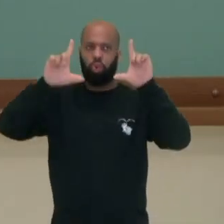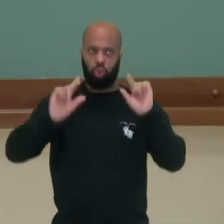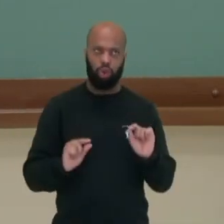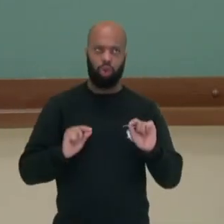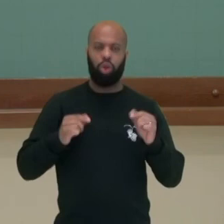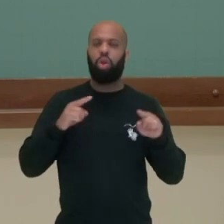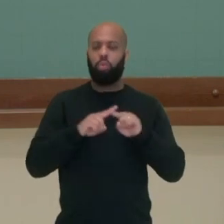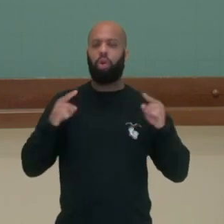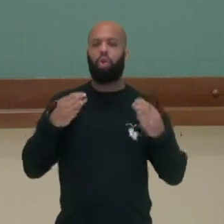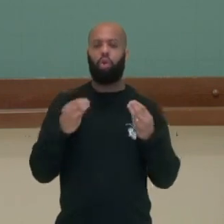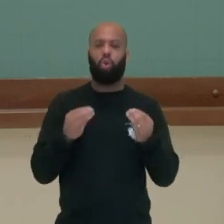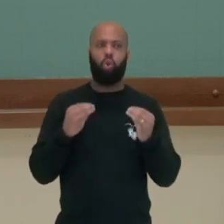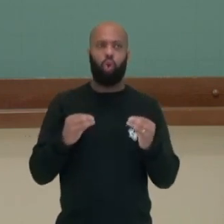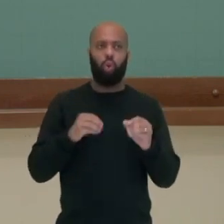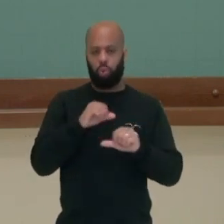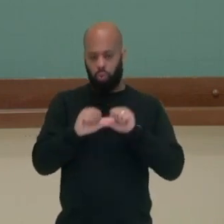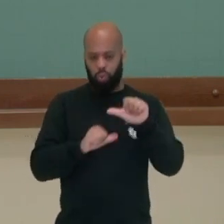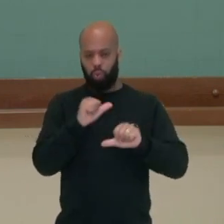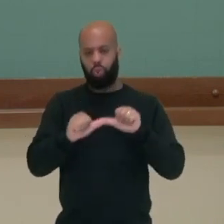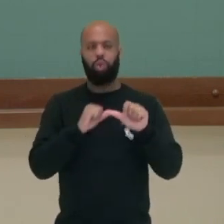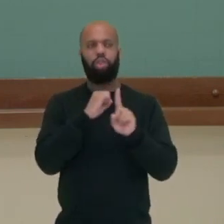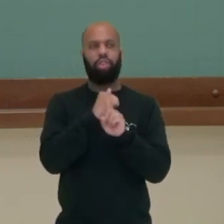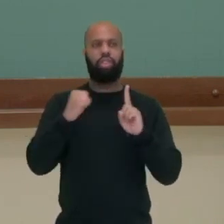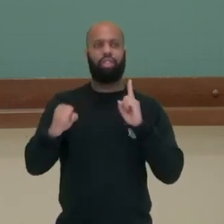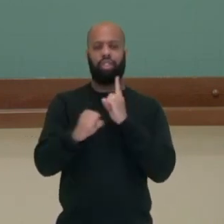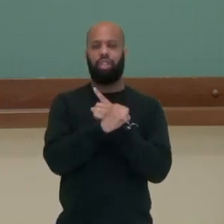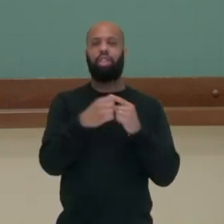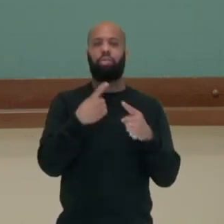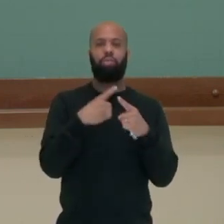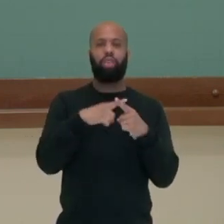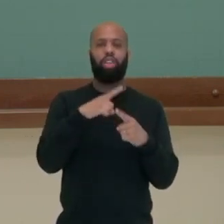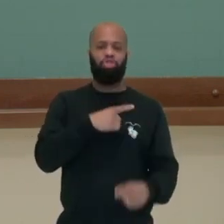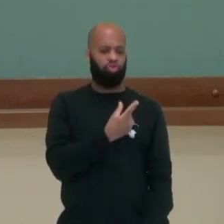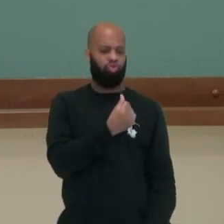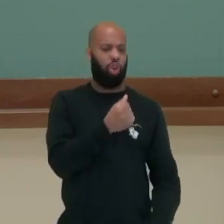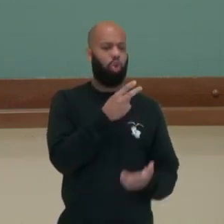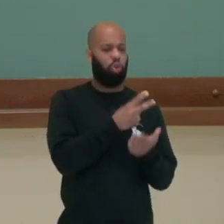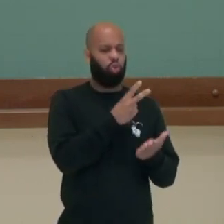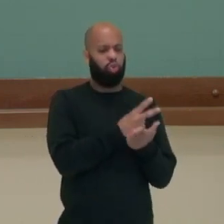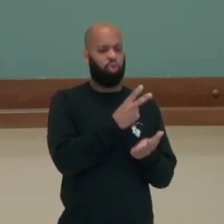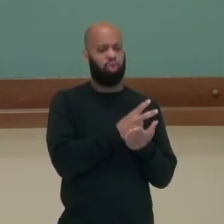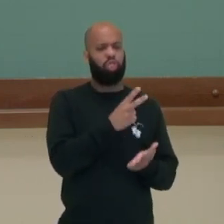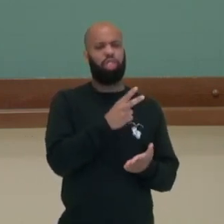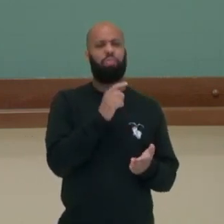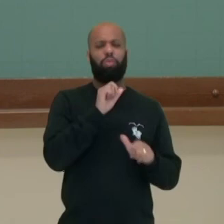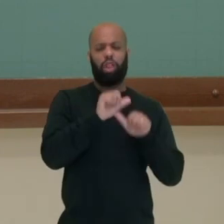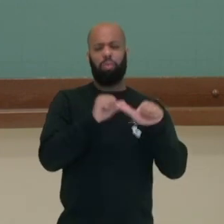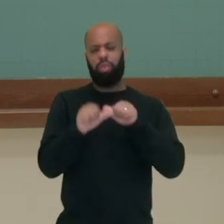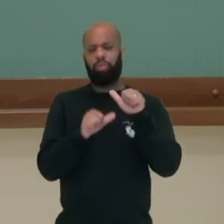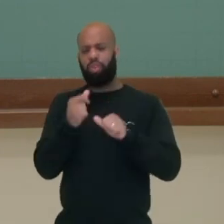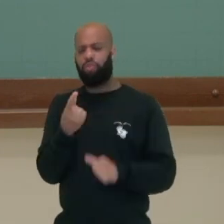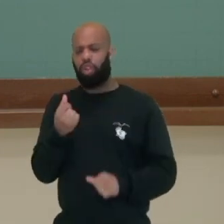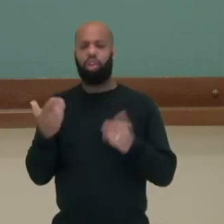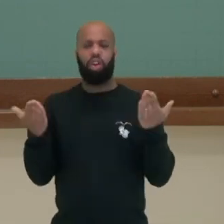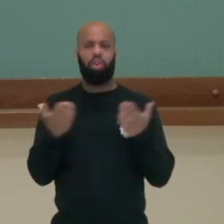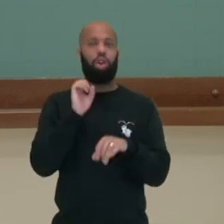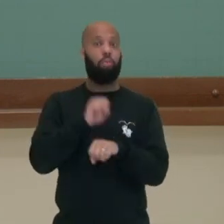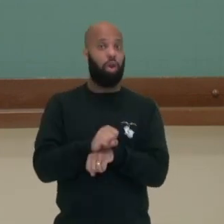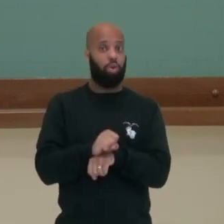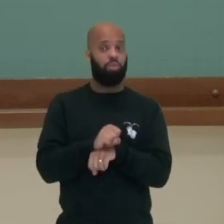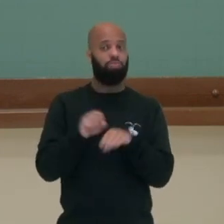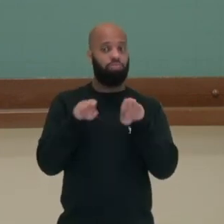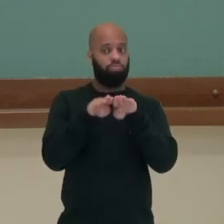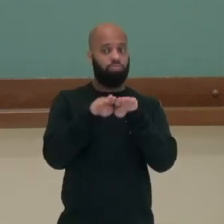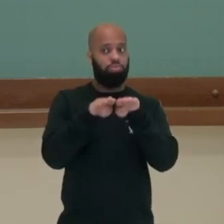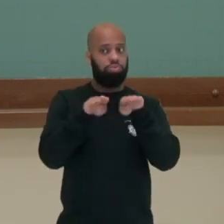diminuiu. Como isso mudou a sociedade? Os preços que subiam muito de um mês para o outro, agora não estavam mais subindo naquela